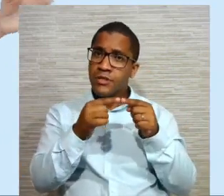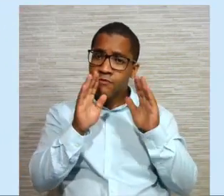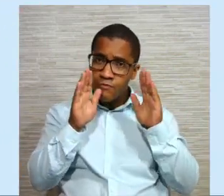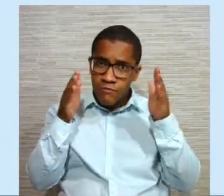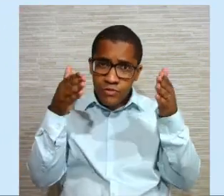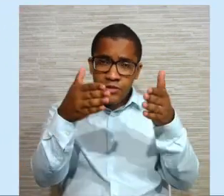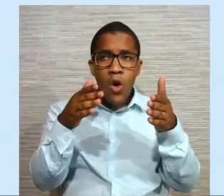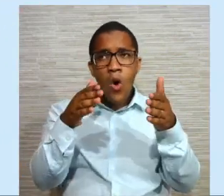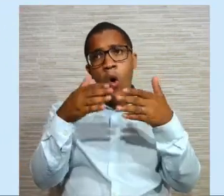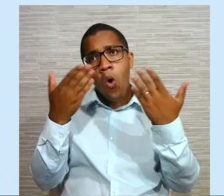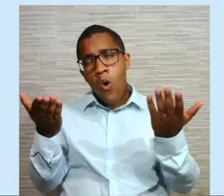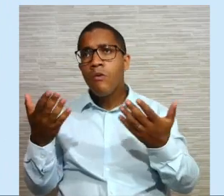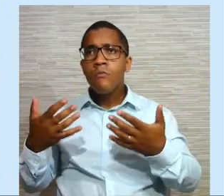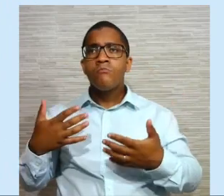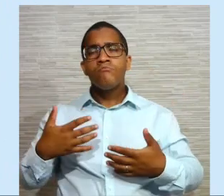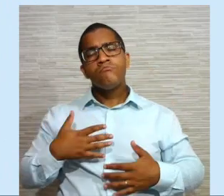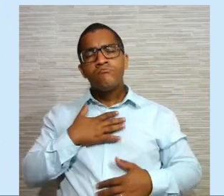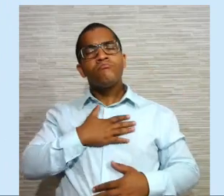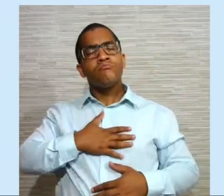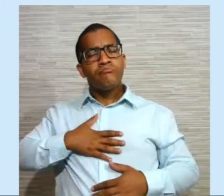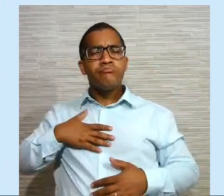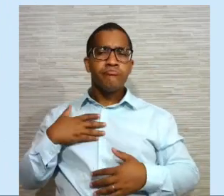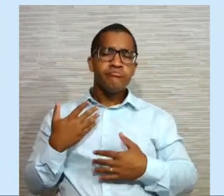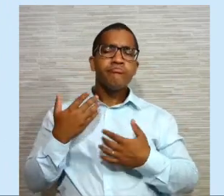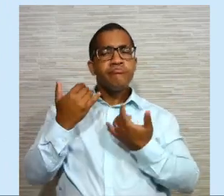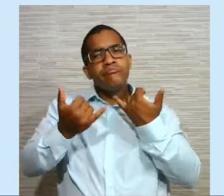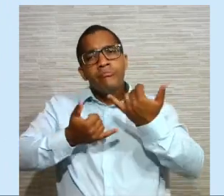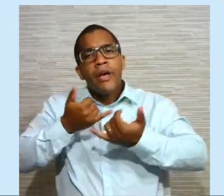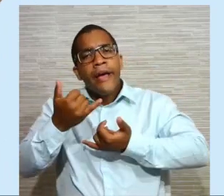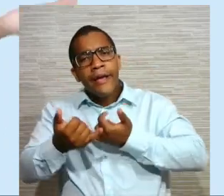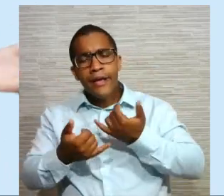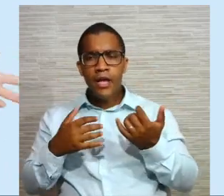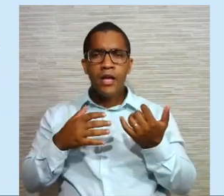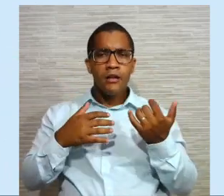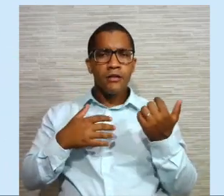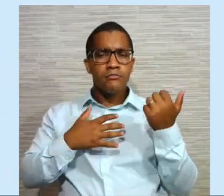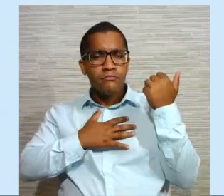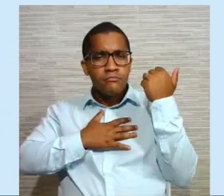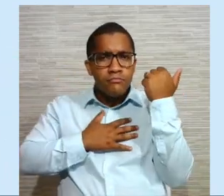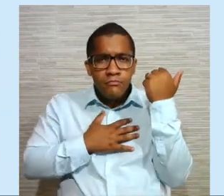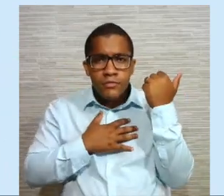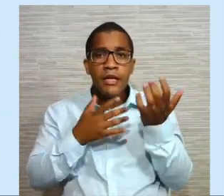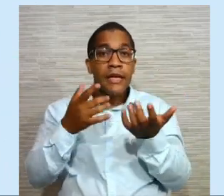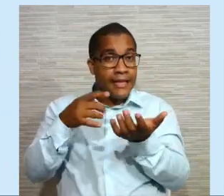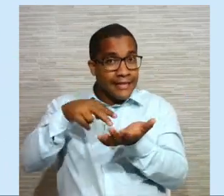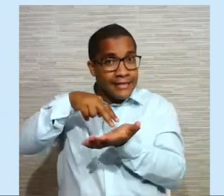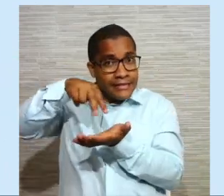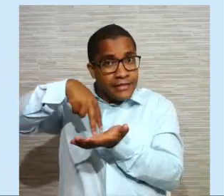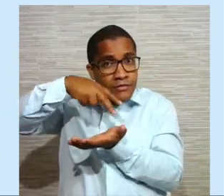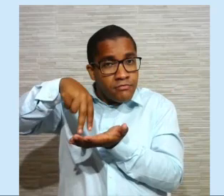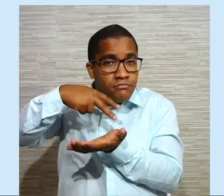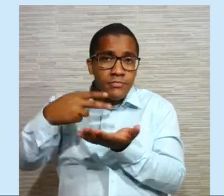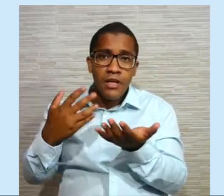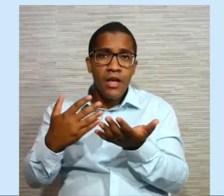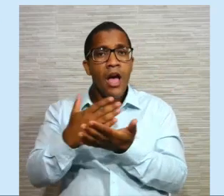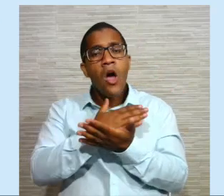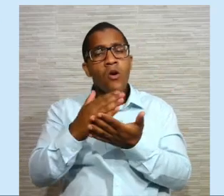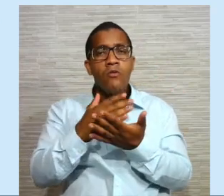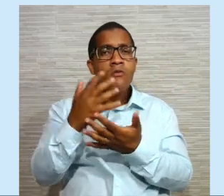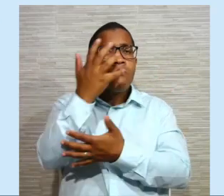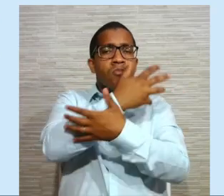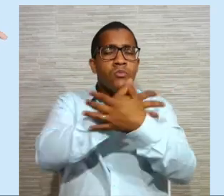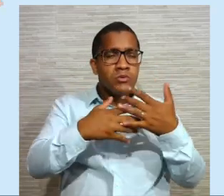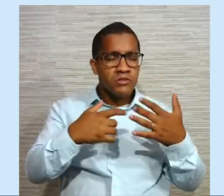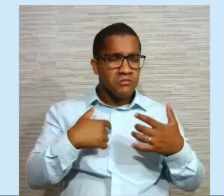para entreter, para divertir, A música pode ser usada para dançar, tem gente que bota a música para dançar, tem gente que bota a música